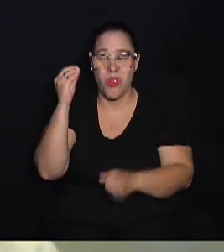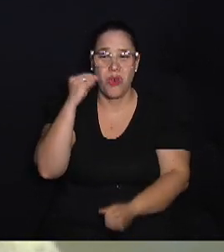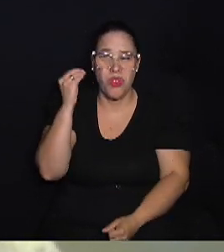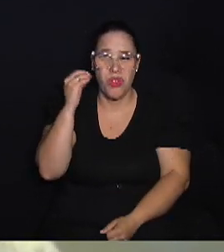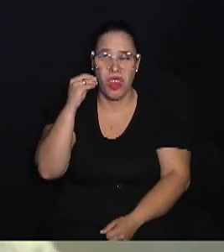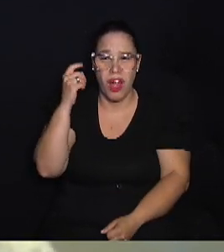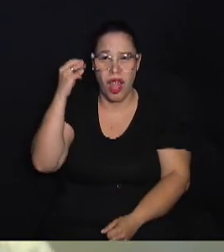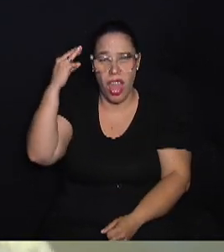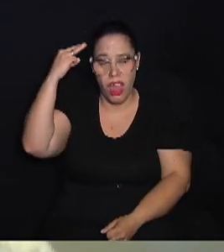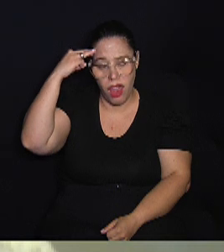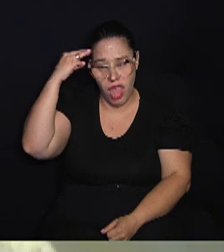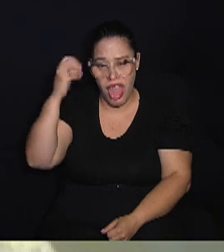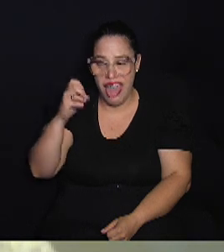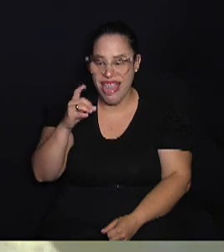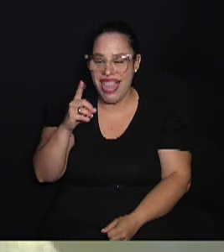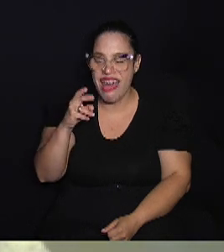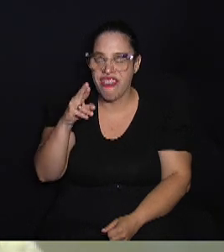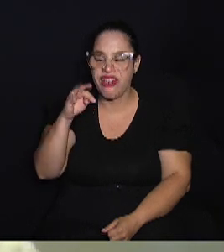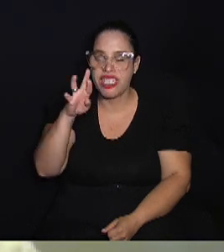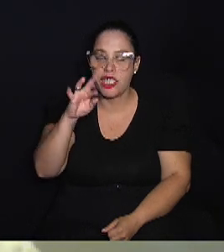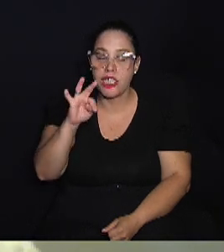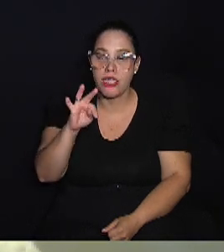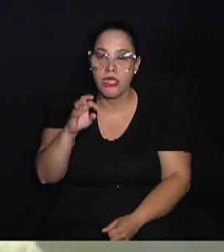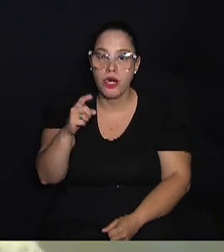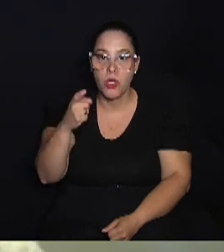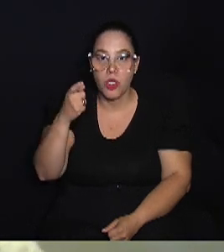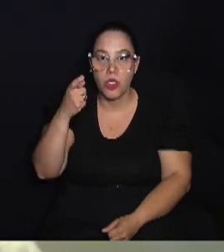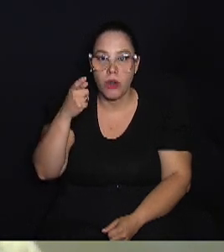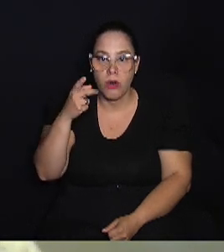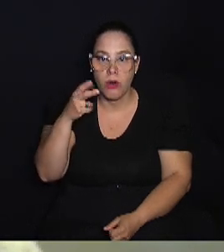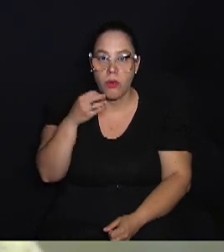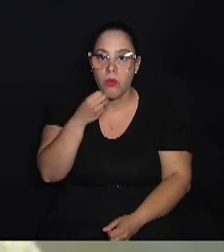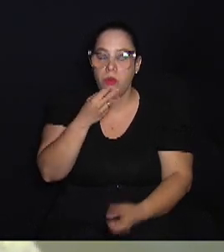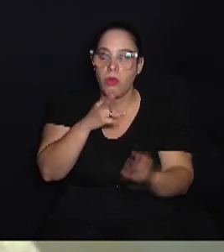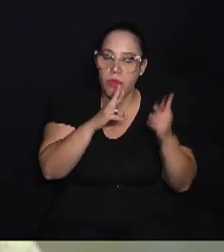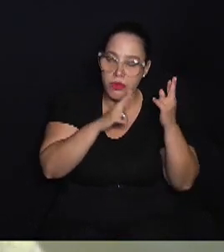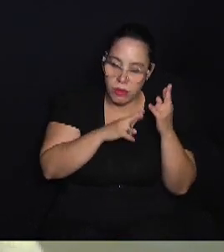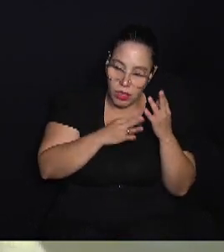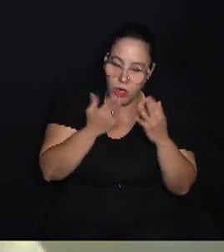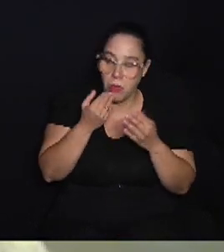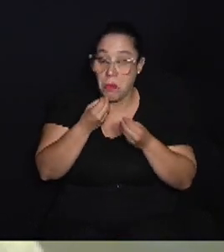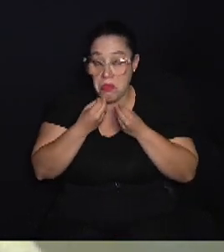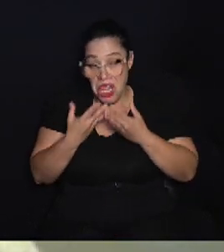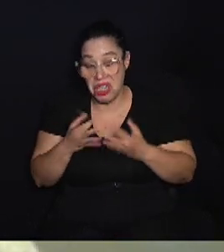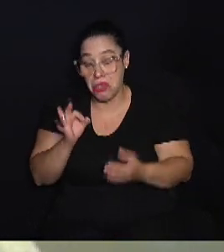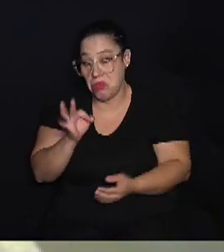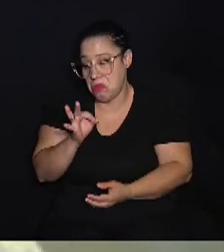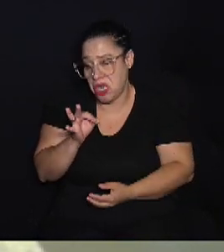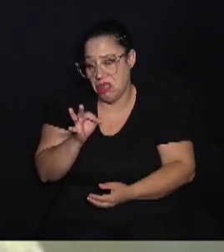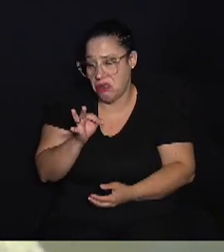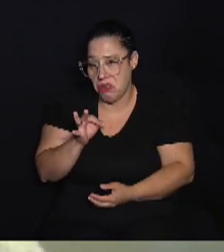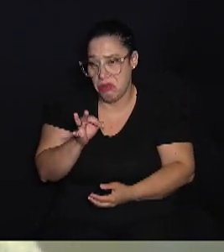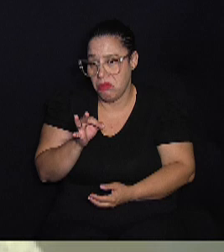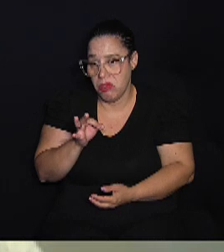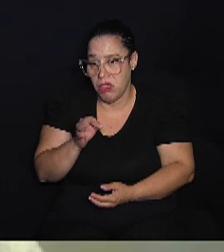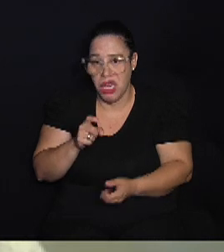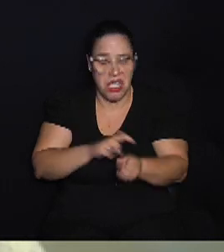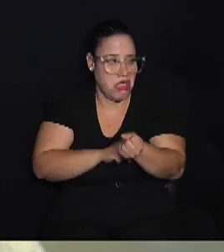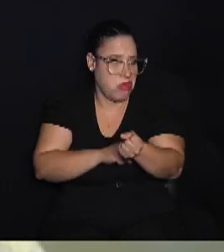mais déficit de atenção, né? Então, se você está tendo uma boa qualidade de sono, está se alimentando bem, está tudo bem, não está com situações de